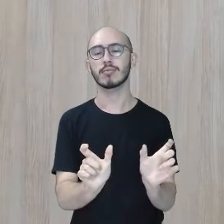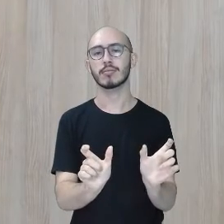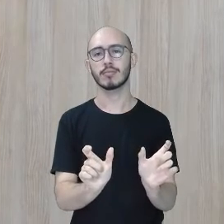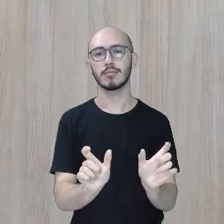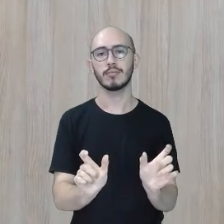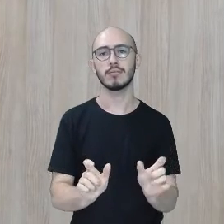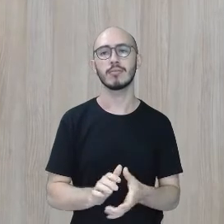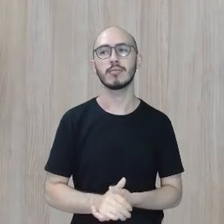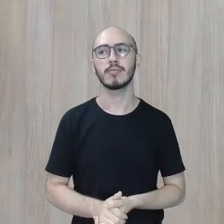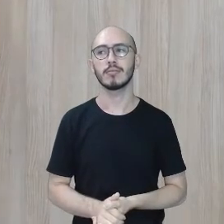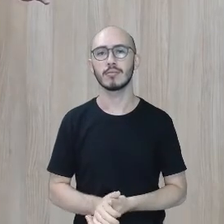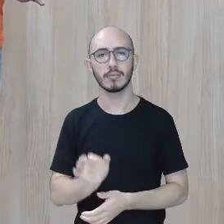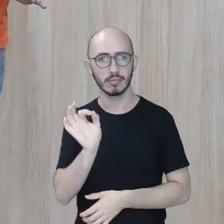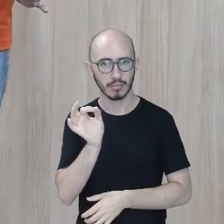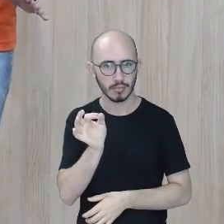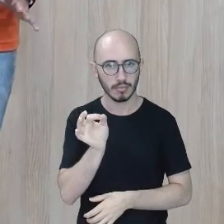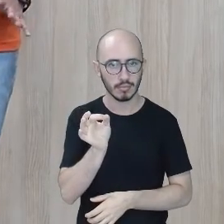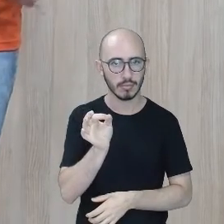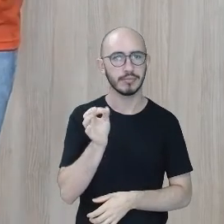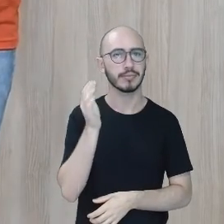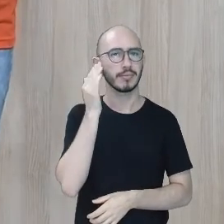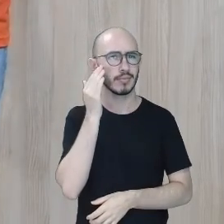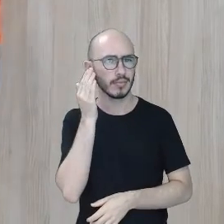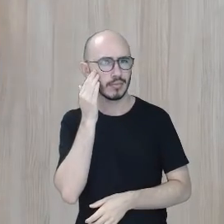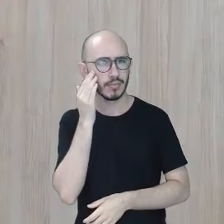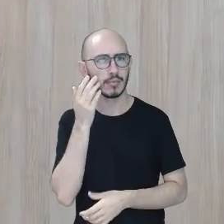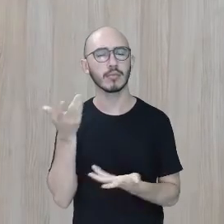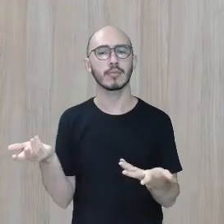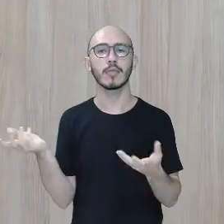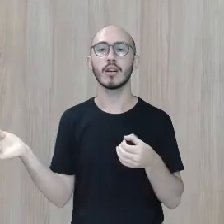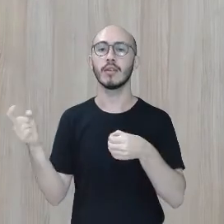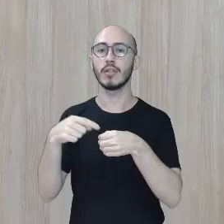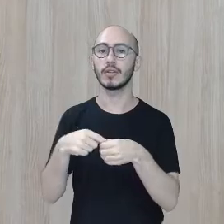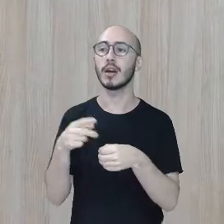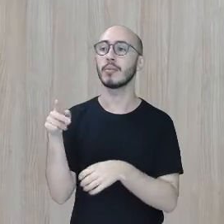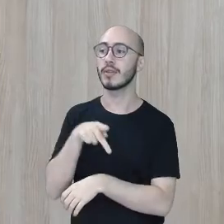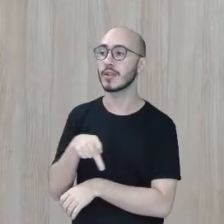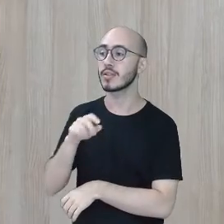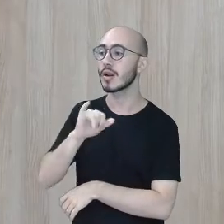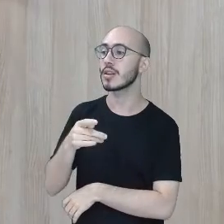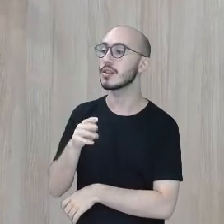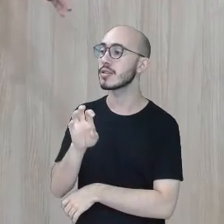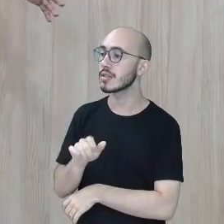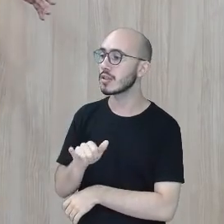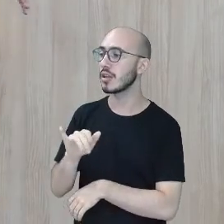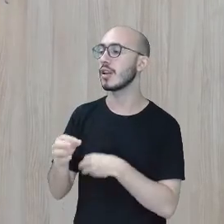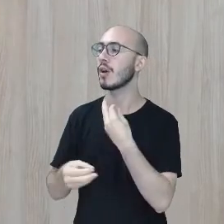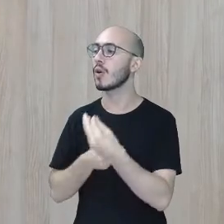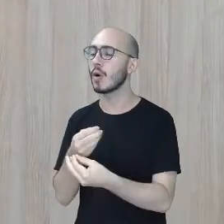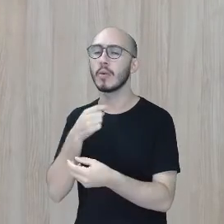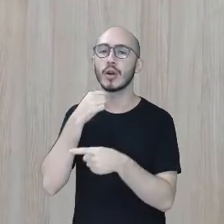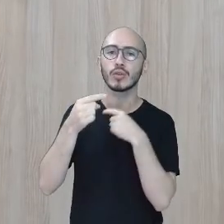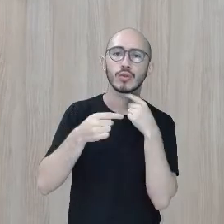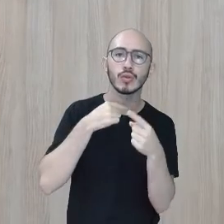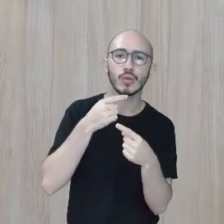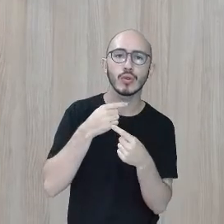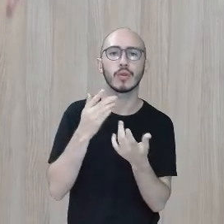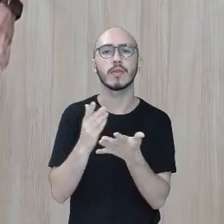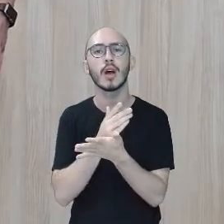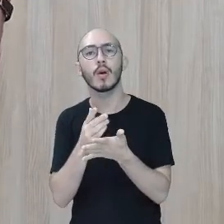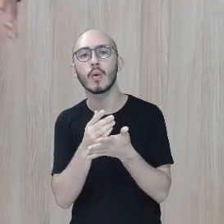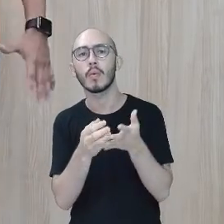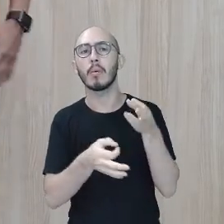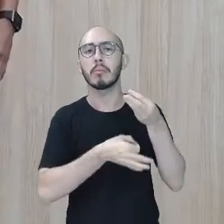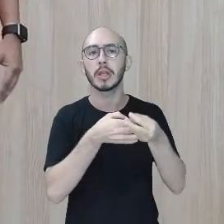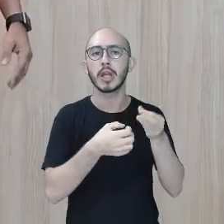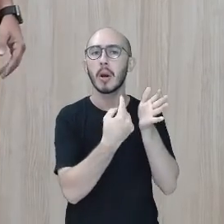termos, certinho? Tranquilo aí de boa? Vou voltar aqui com o Dini para saber se tem alguma dúvida, se tem algum comentário